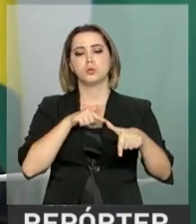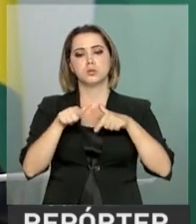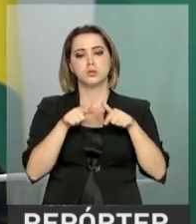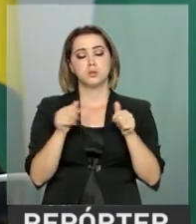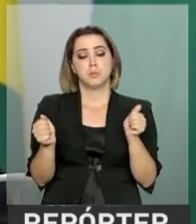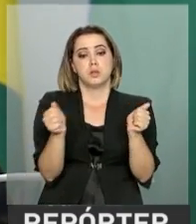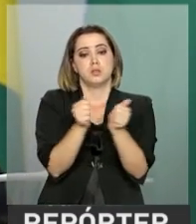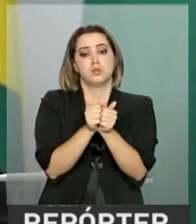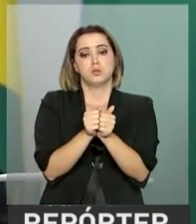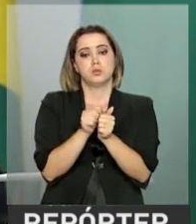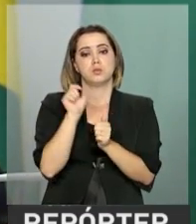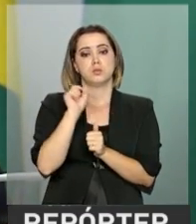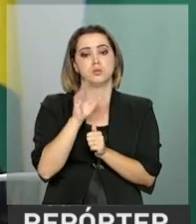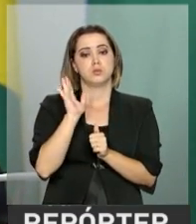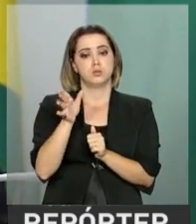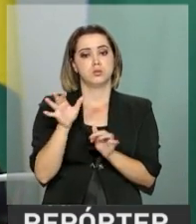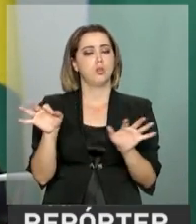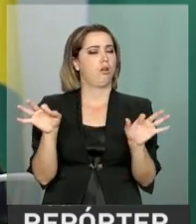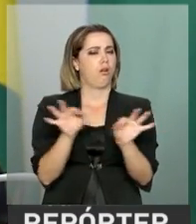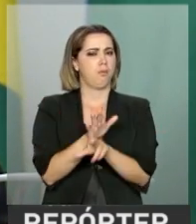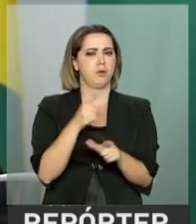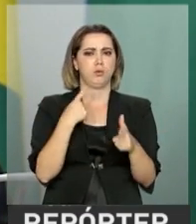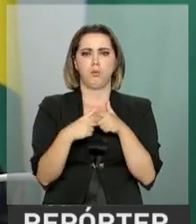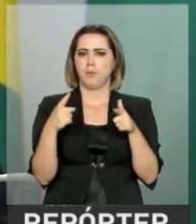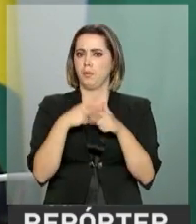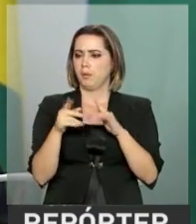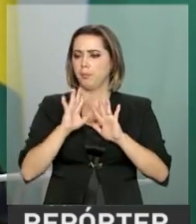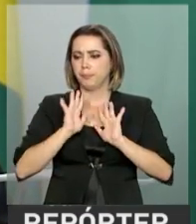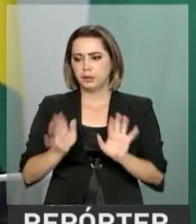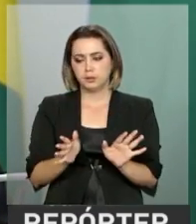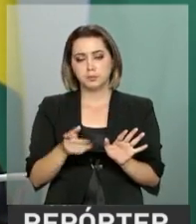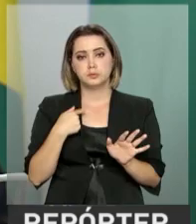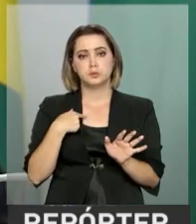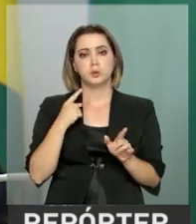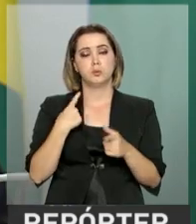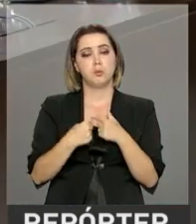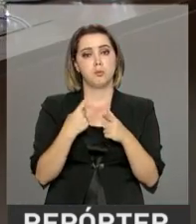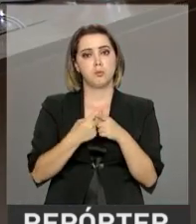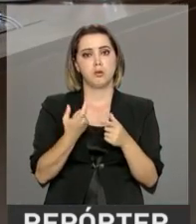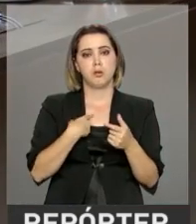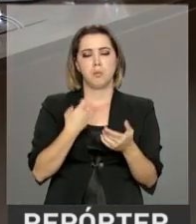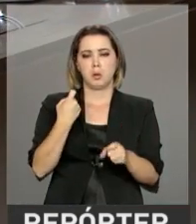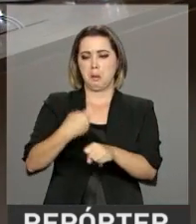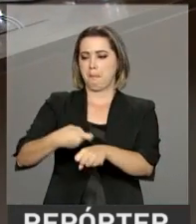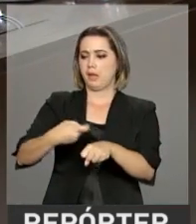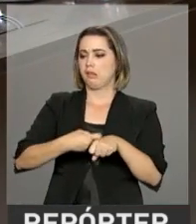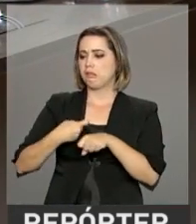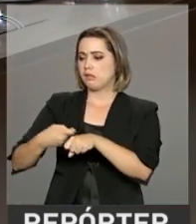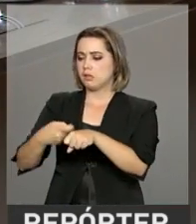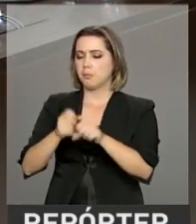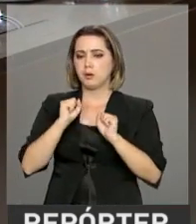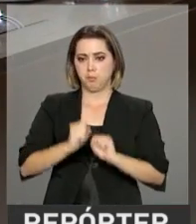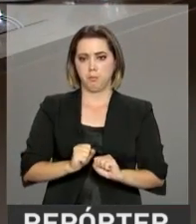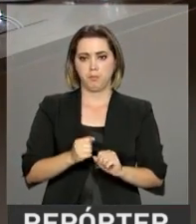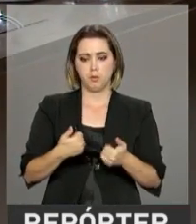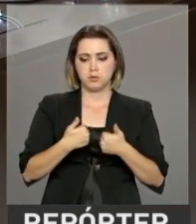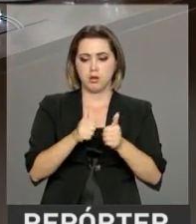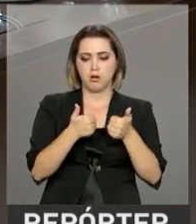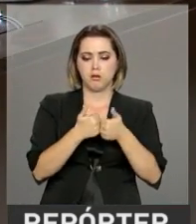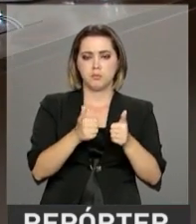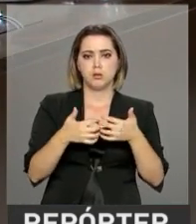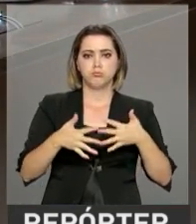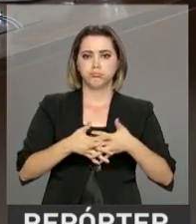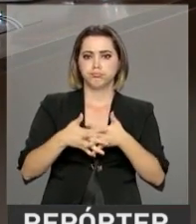juntos eh e Já resolvendo o caso porque emergencialmente colocam pedras lá etc para que haja o trânsito dos